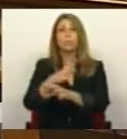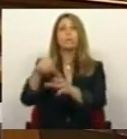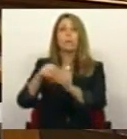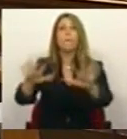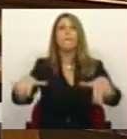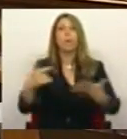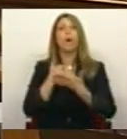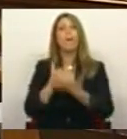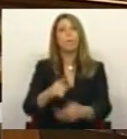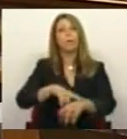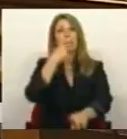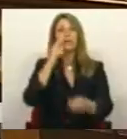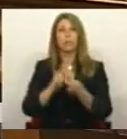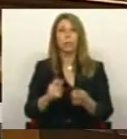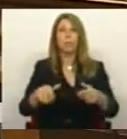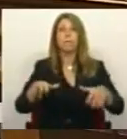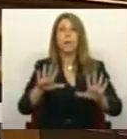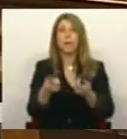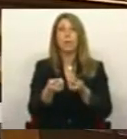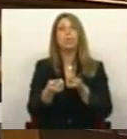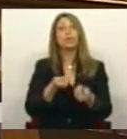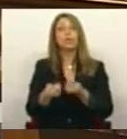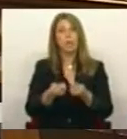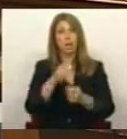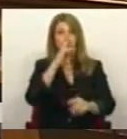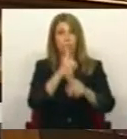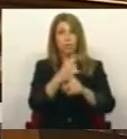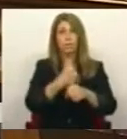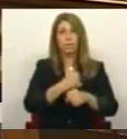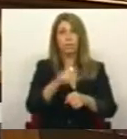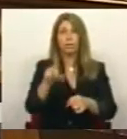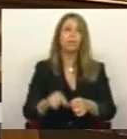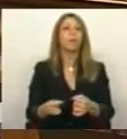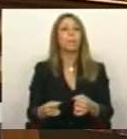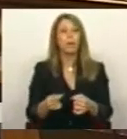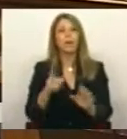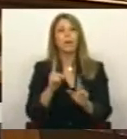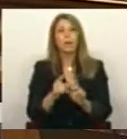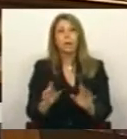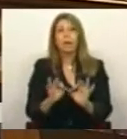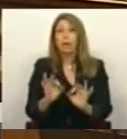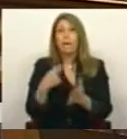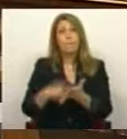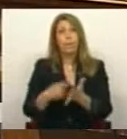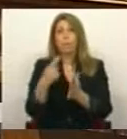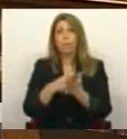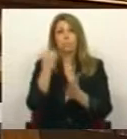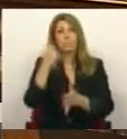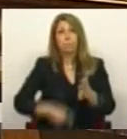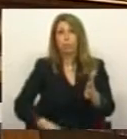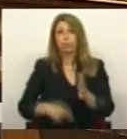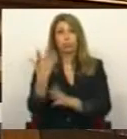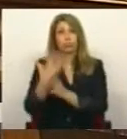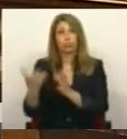apoio temporário, contudo, o gerente, que é simultaneamente trabalhador e que nessa qualidade pagou os seus impostos e as suas